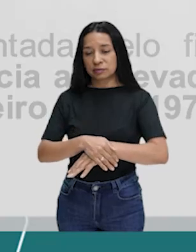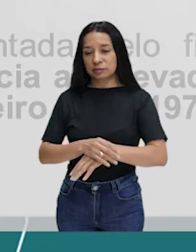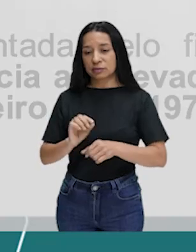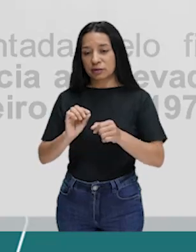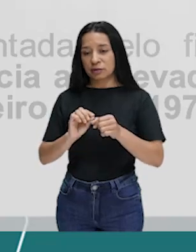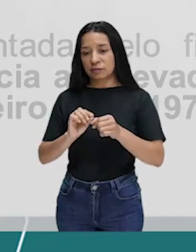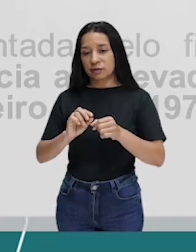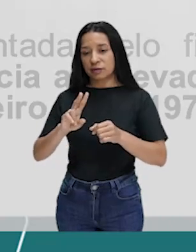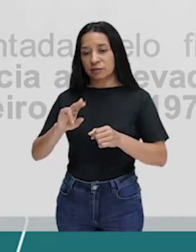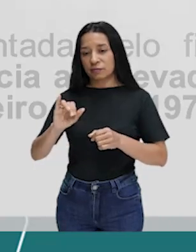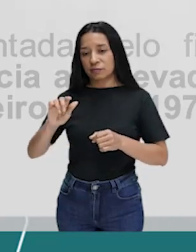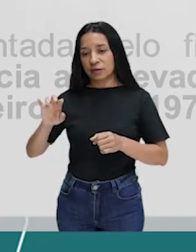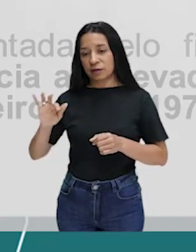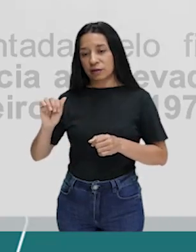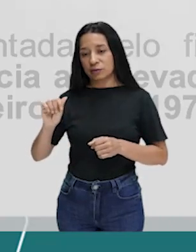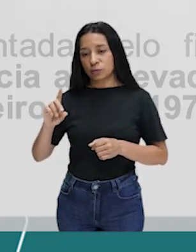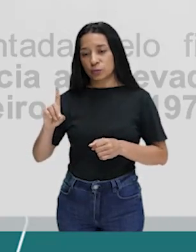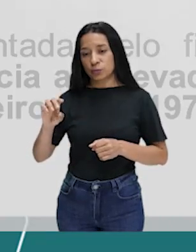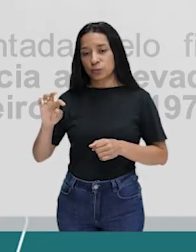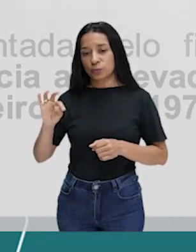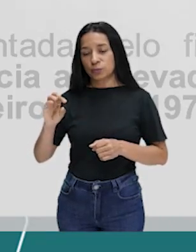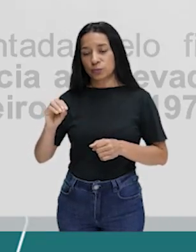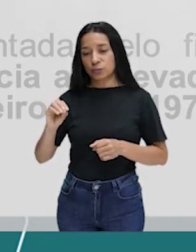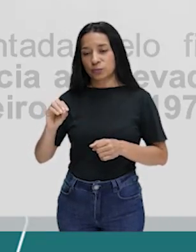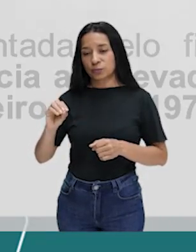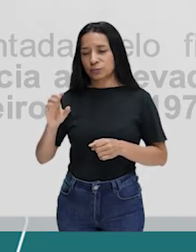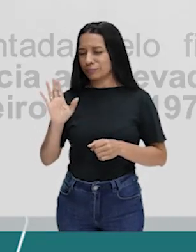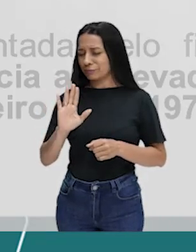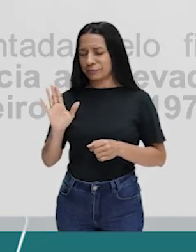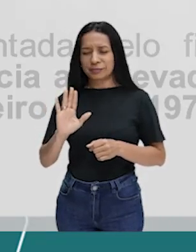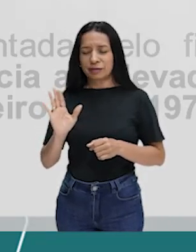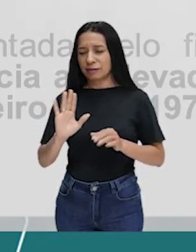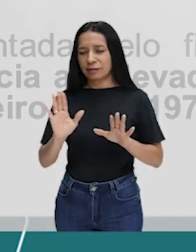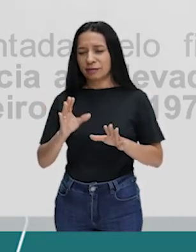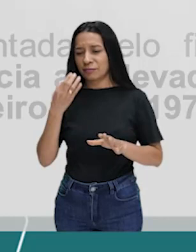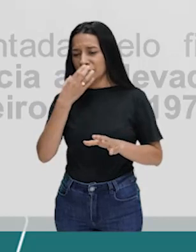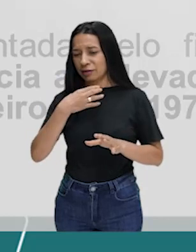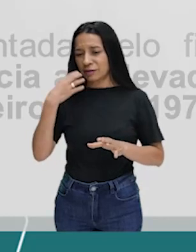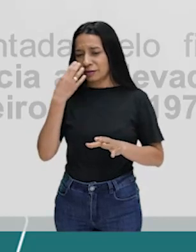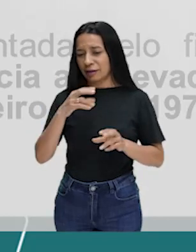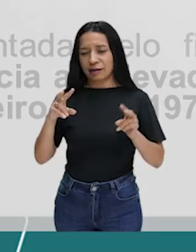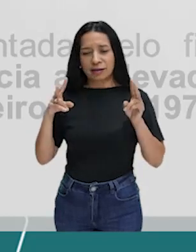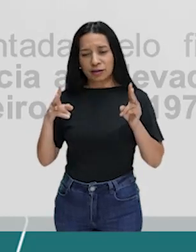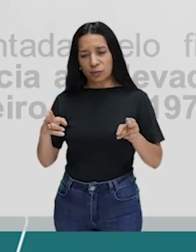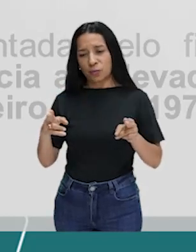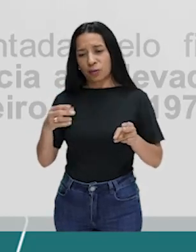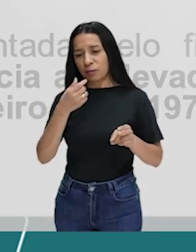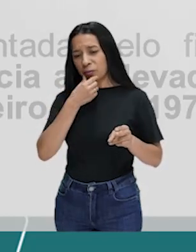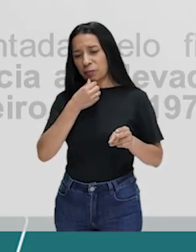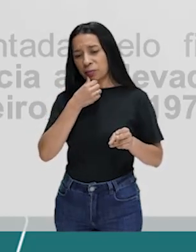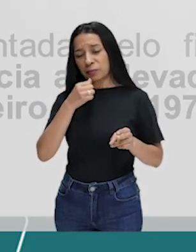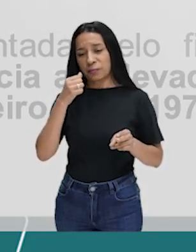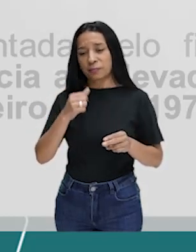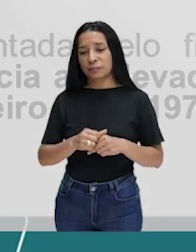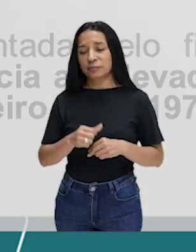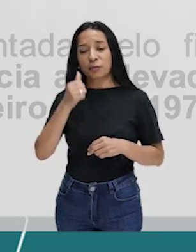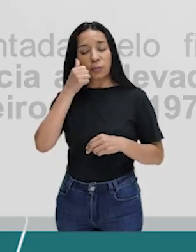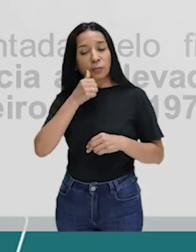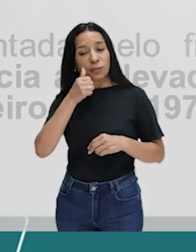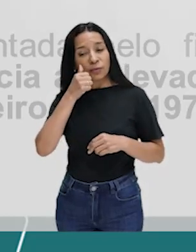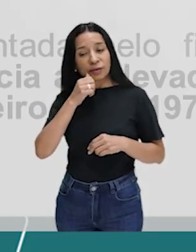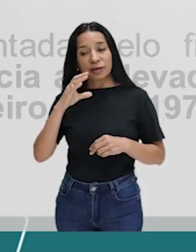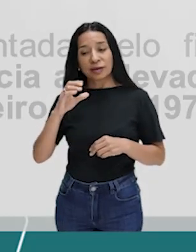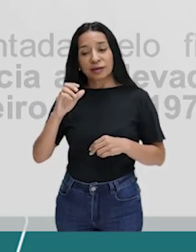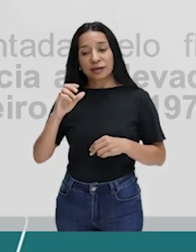um viaduto. Deus me livre de cantar igual Elis Regina, nem tenho voz para isso. Mas ele diz, e um